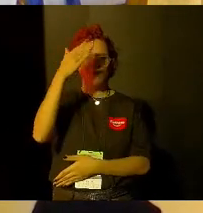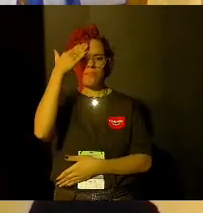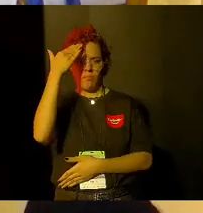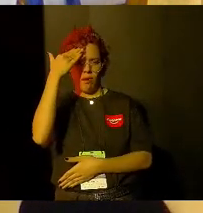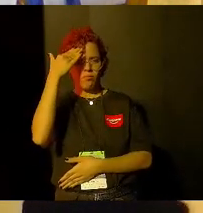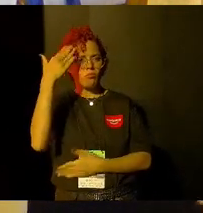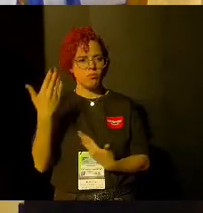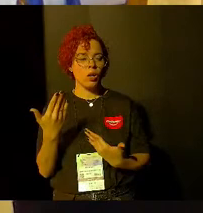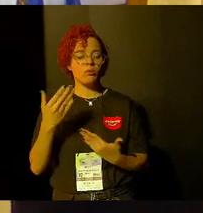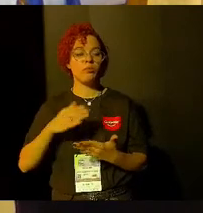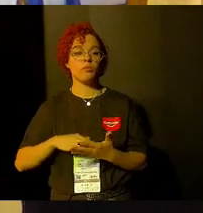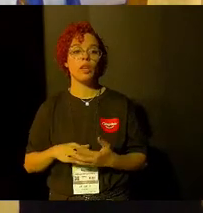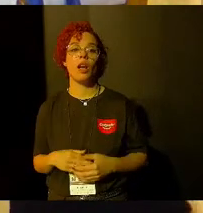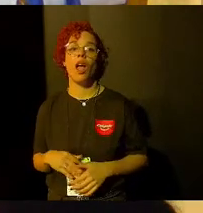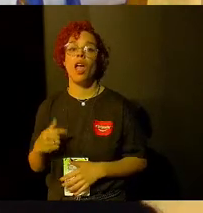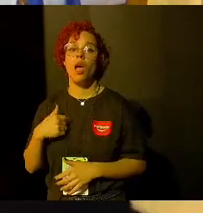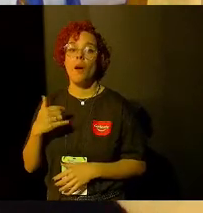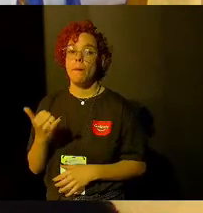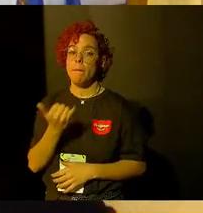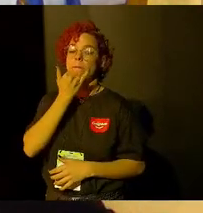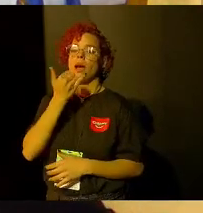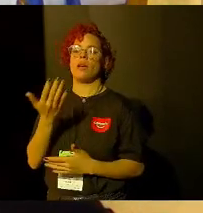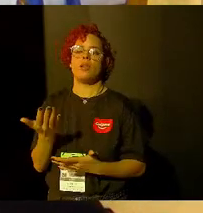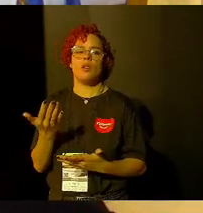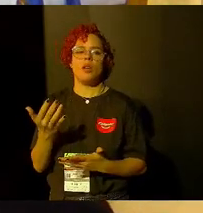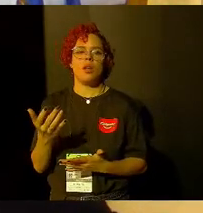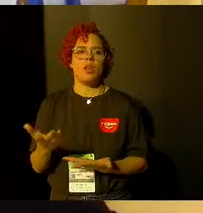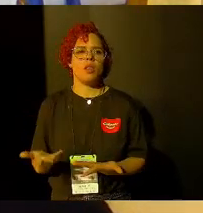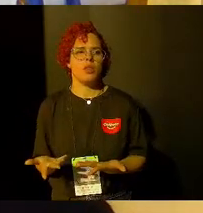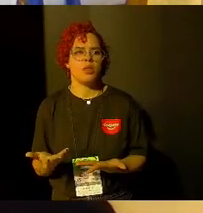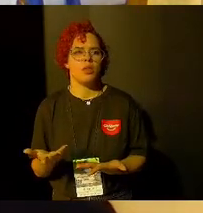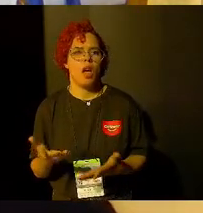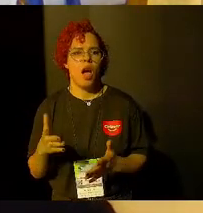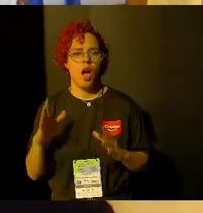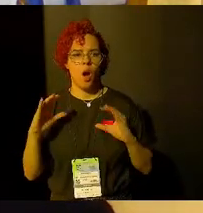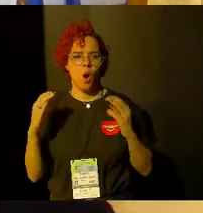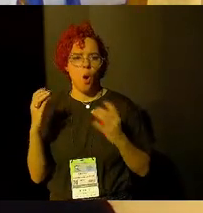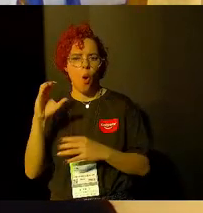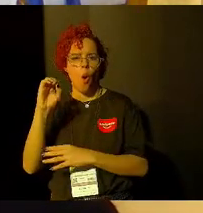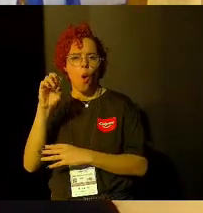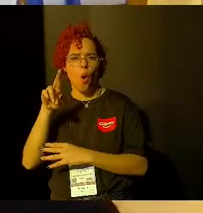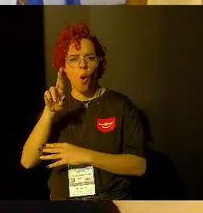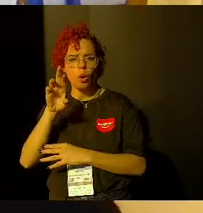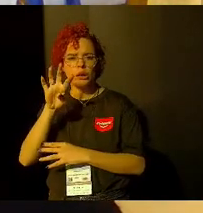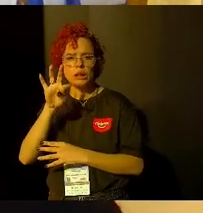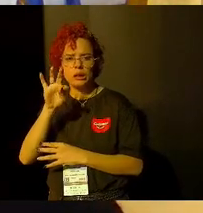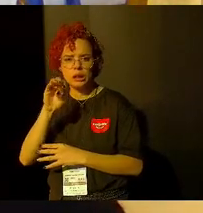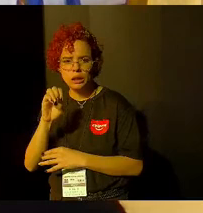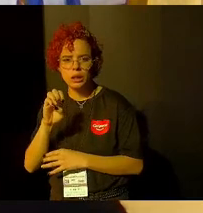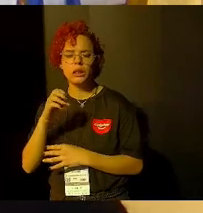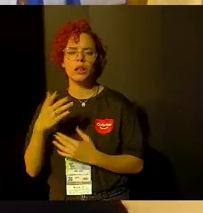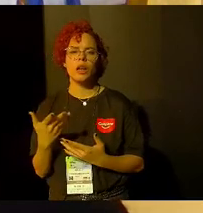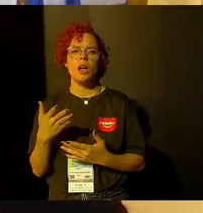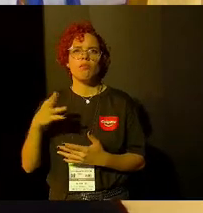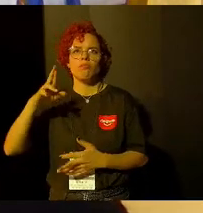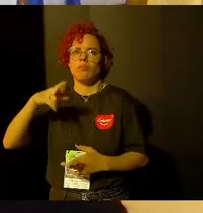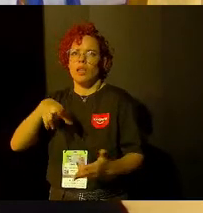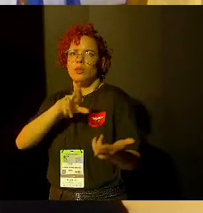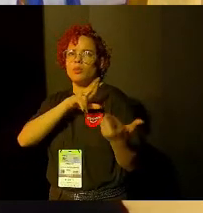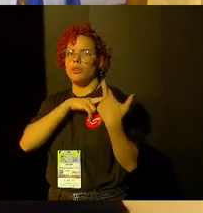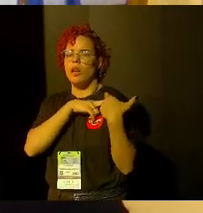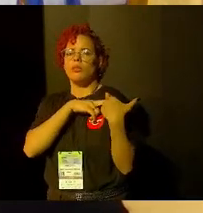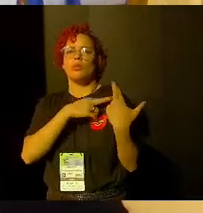e cheguei na origem da polícia militar no Brasil que assim tão responsável por mortalidade